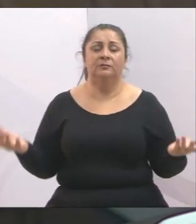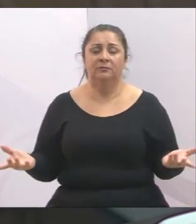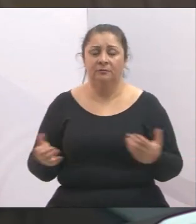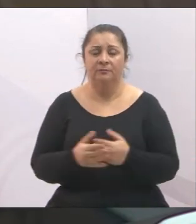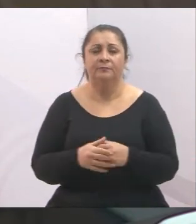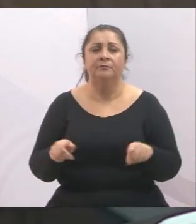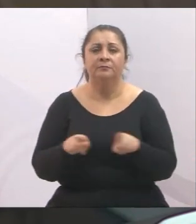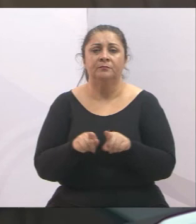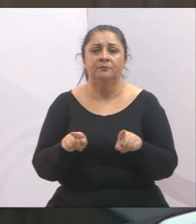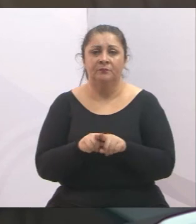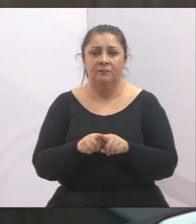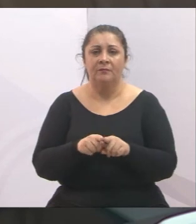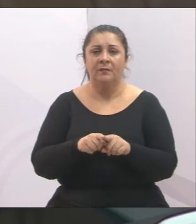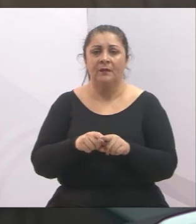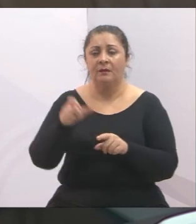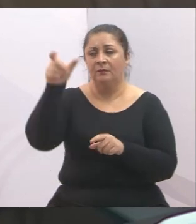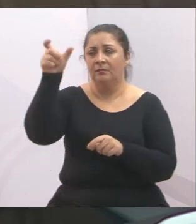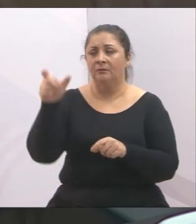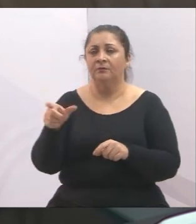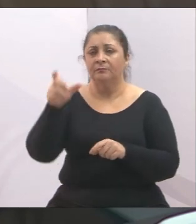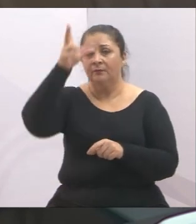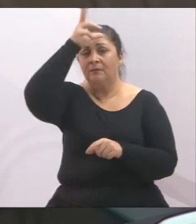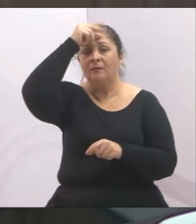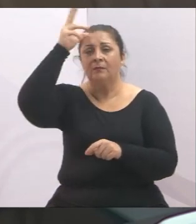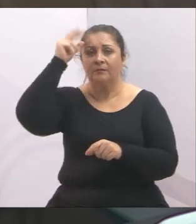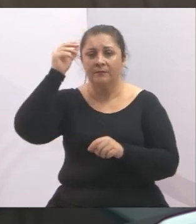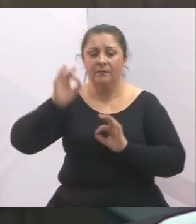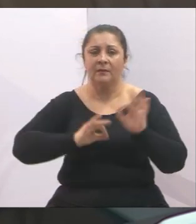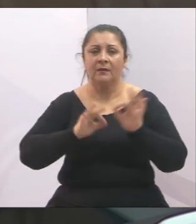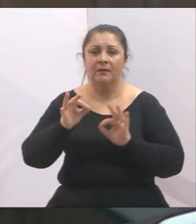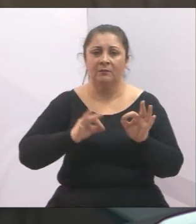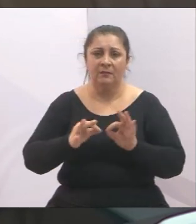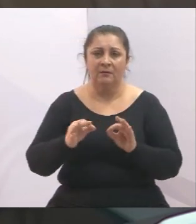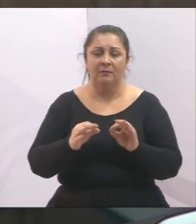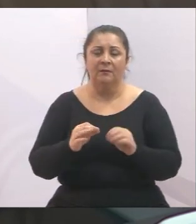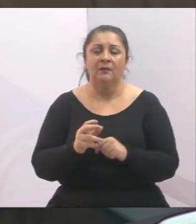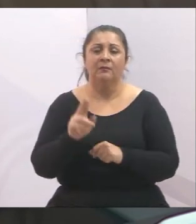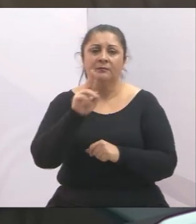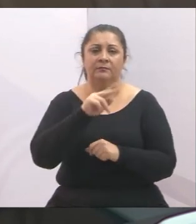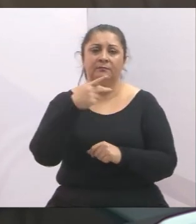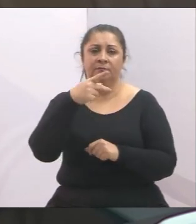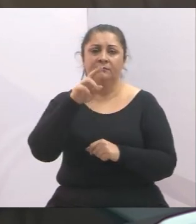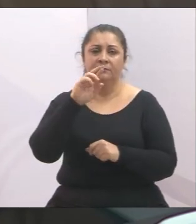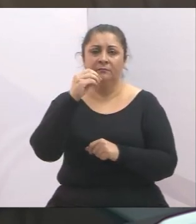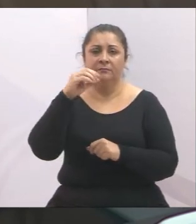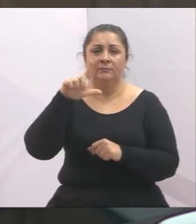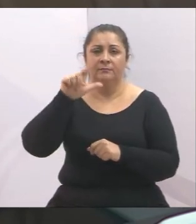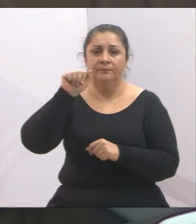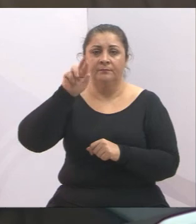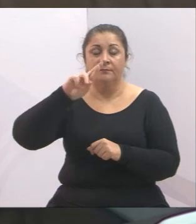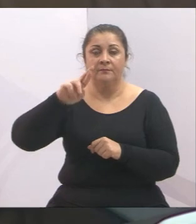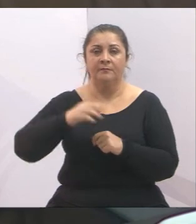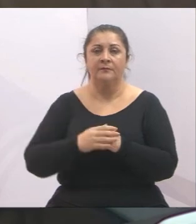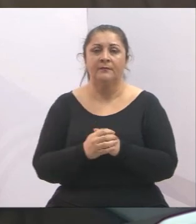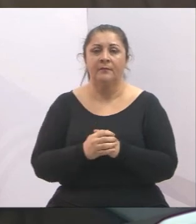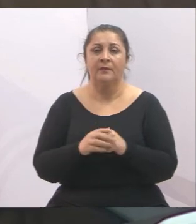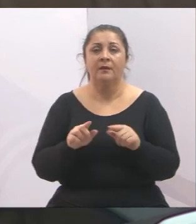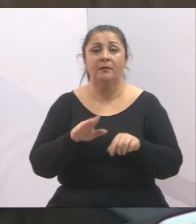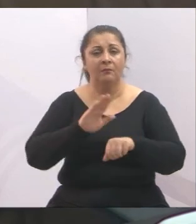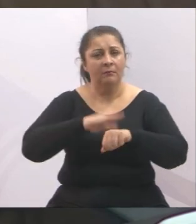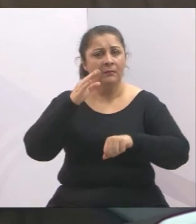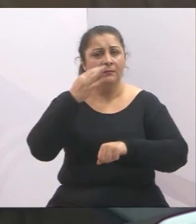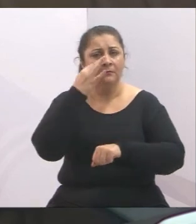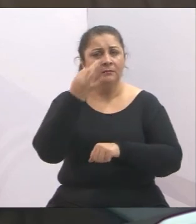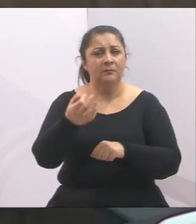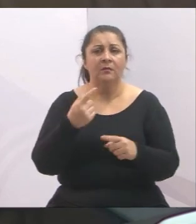para a prefeitura, ela organizar uma comissão através da Prolar, que já faz isso, mas, assim, intensificar essa atenção, porque